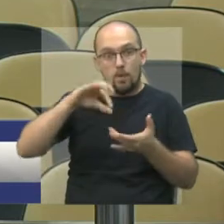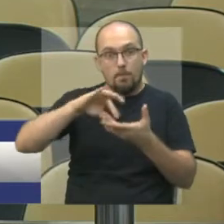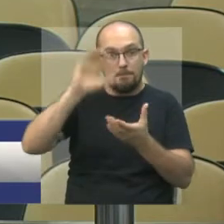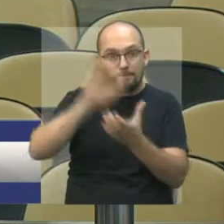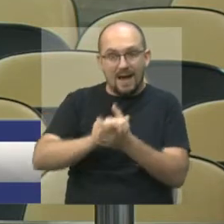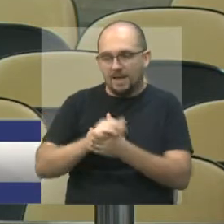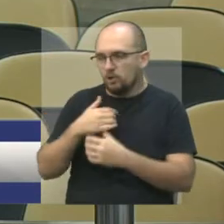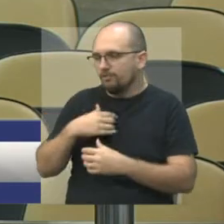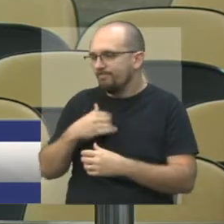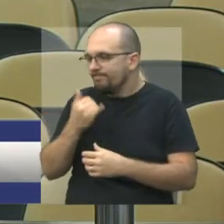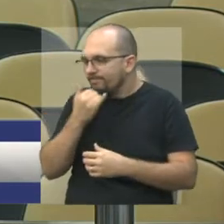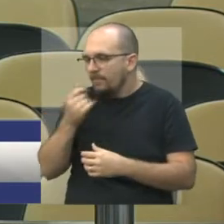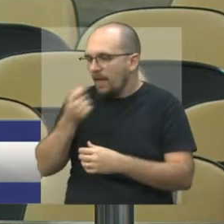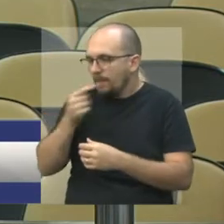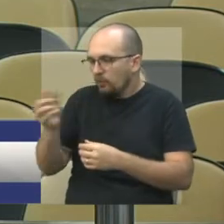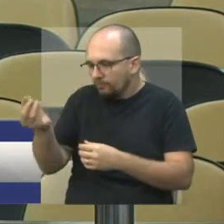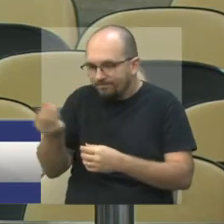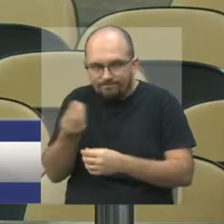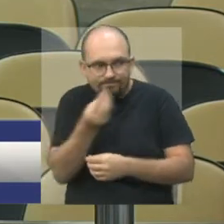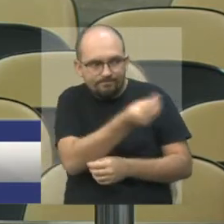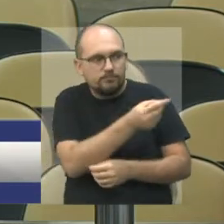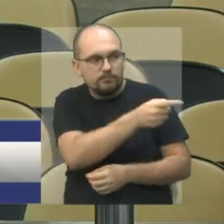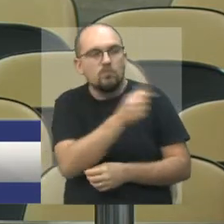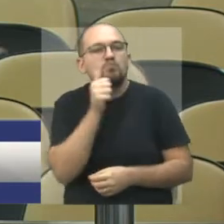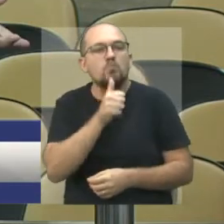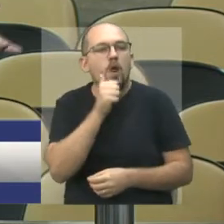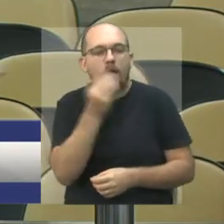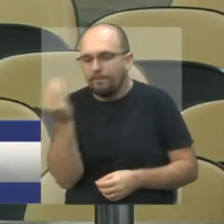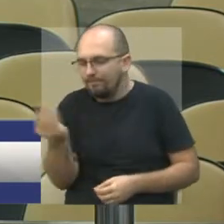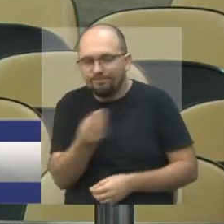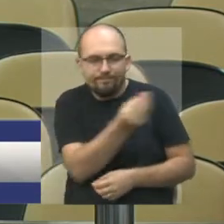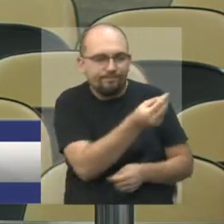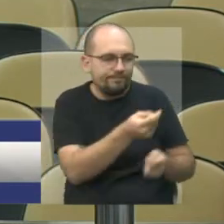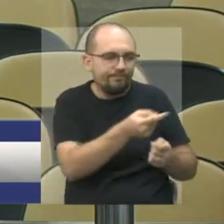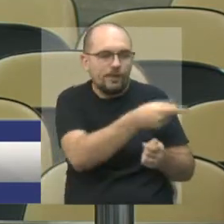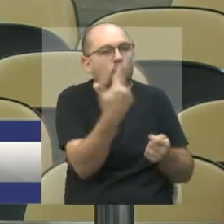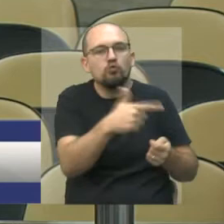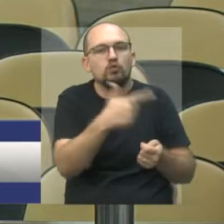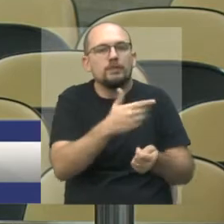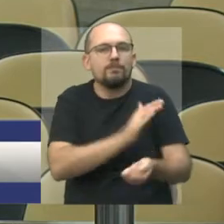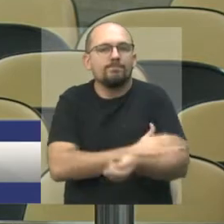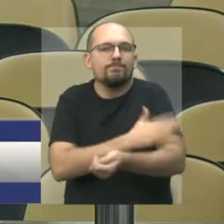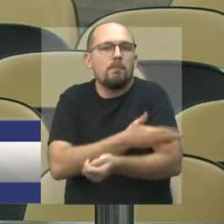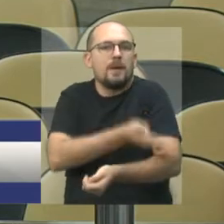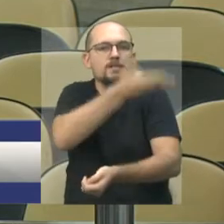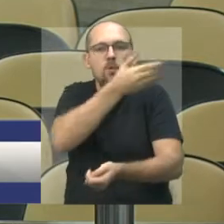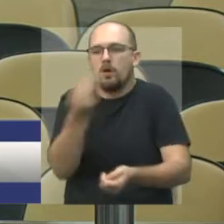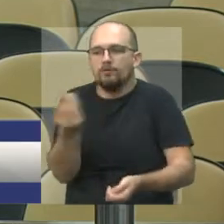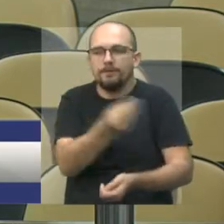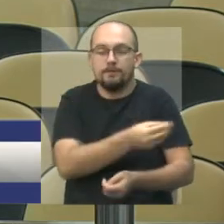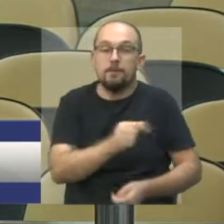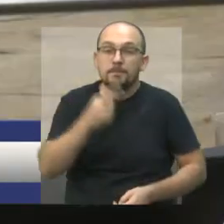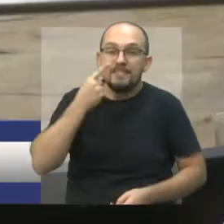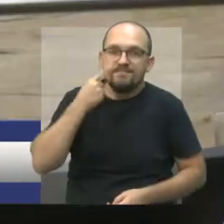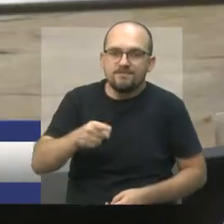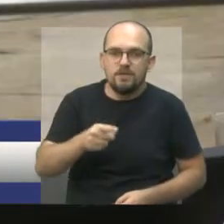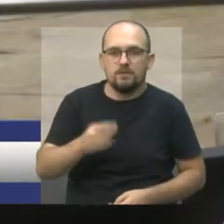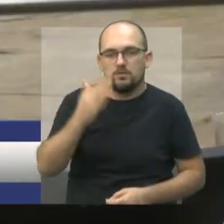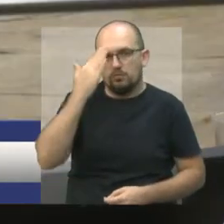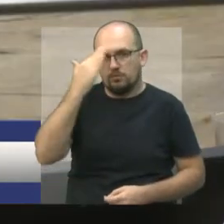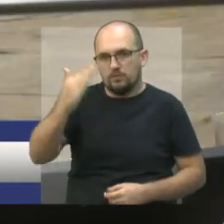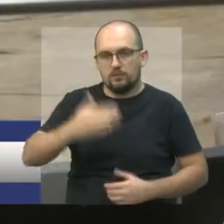uma pessoa porque não tinha, ela estava com hipertensão. Então, temos que ver tudo isso. Obrigada.